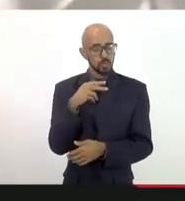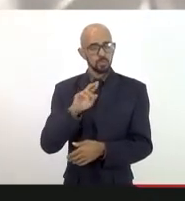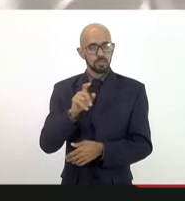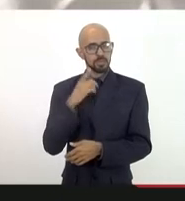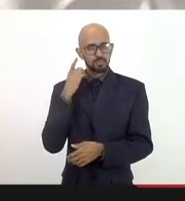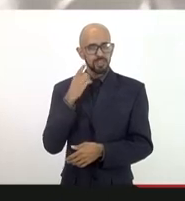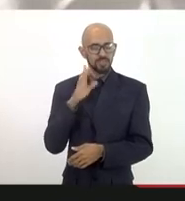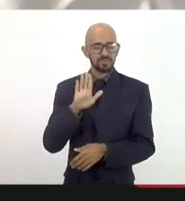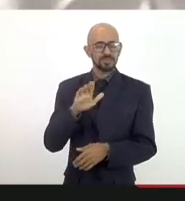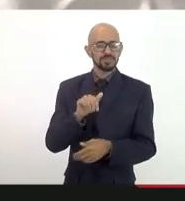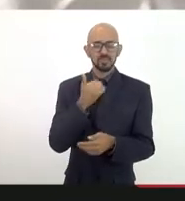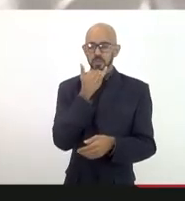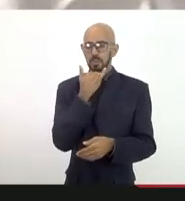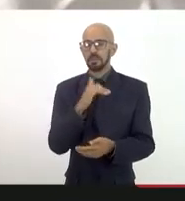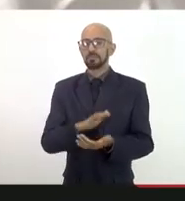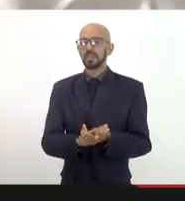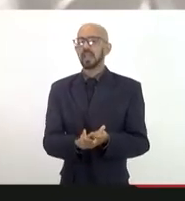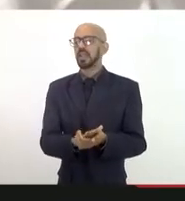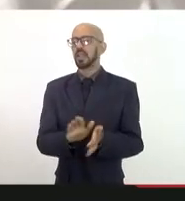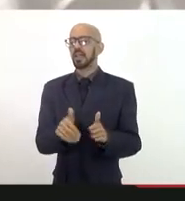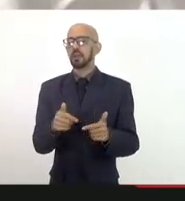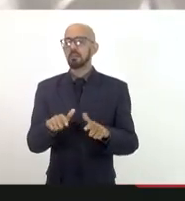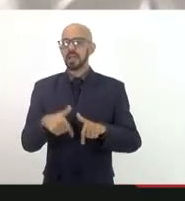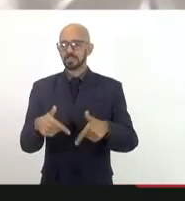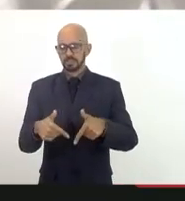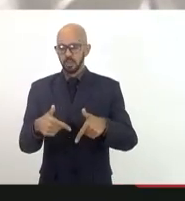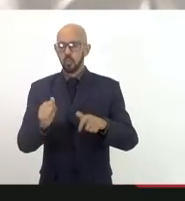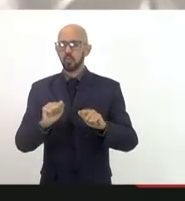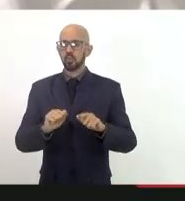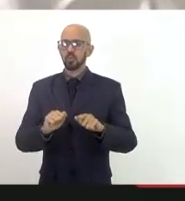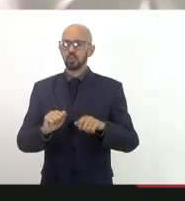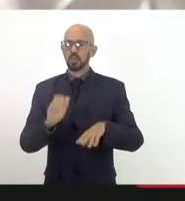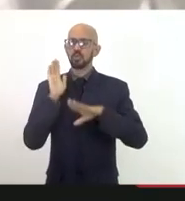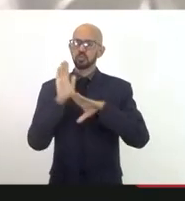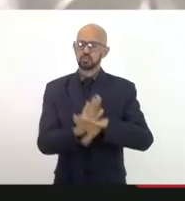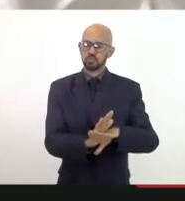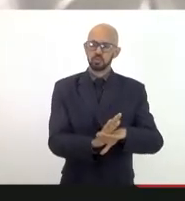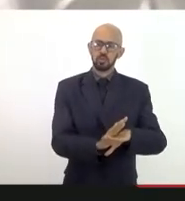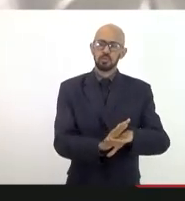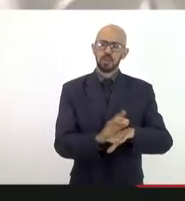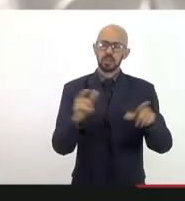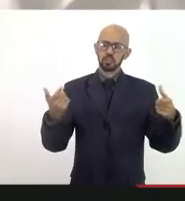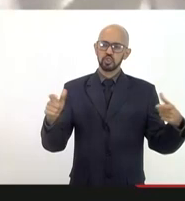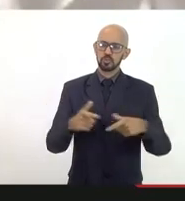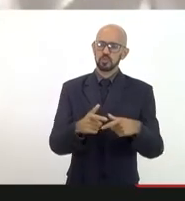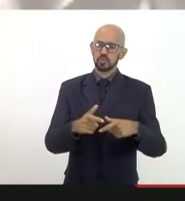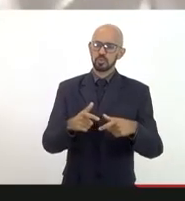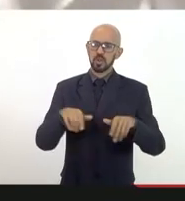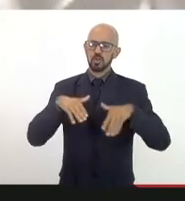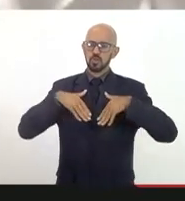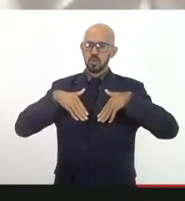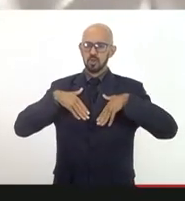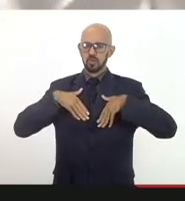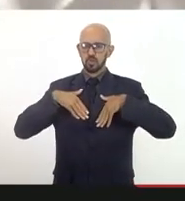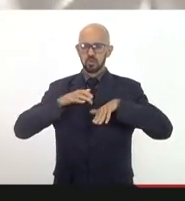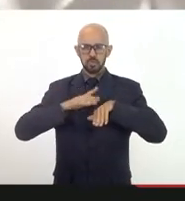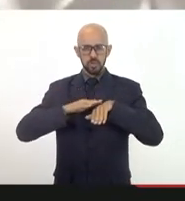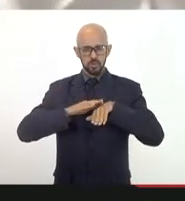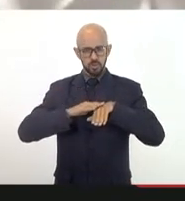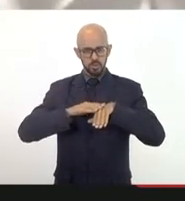da habitação contribuiu para a redução da tuberculose, se nós colocássemos no